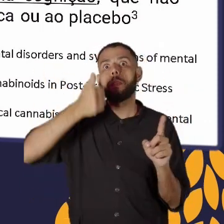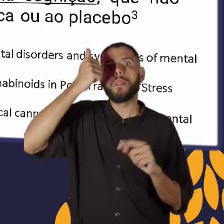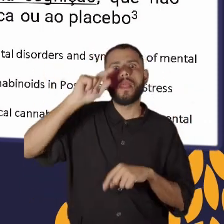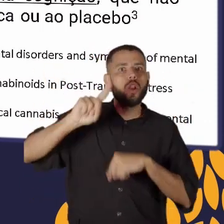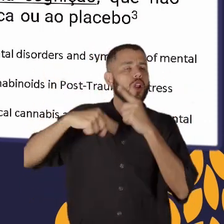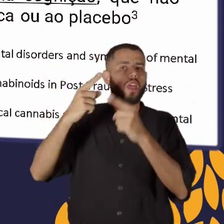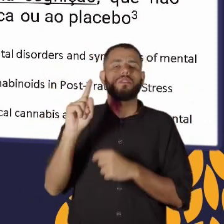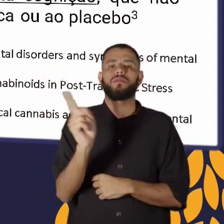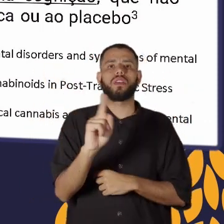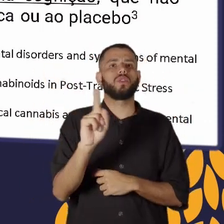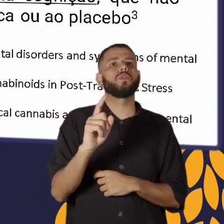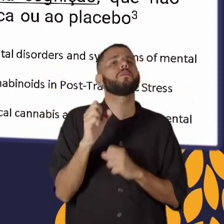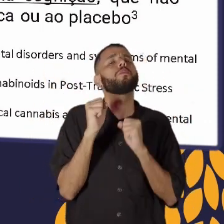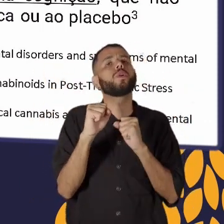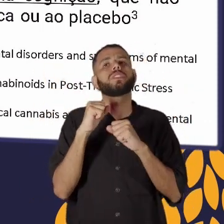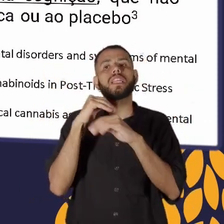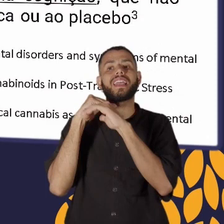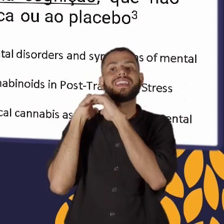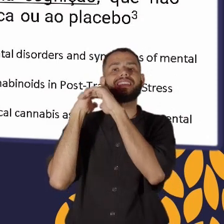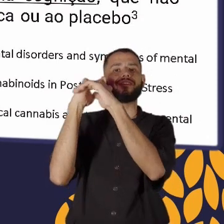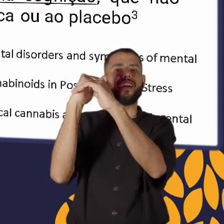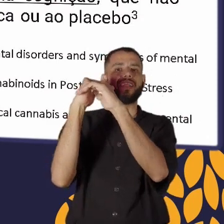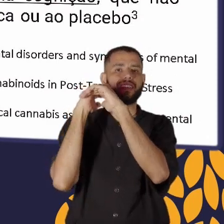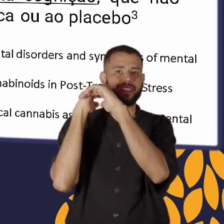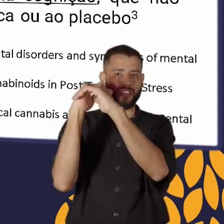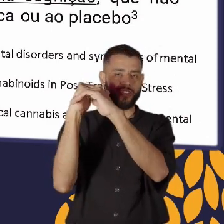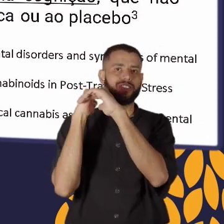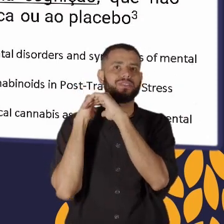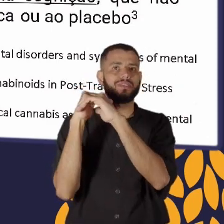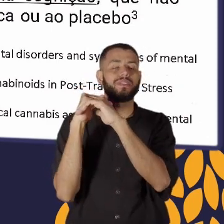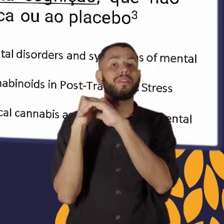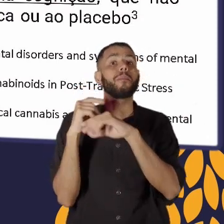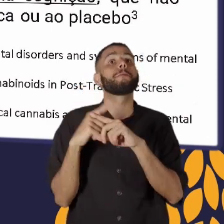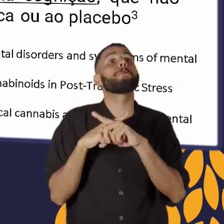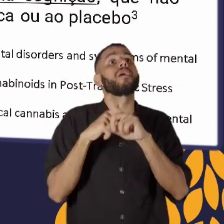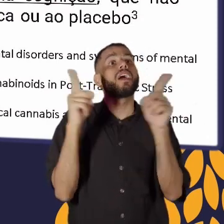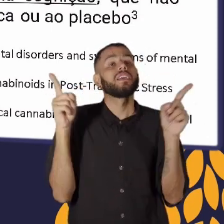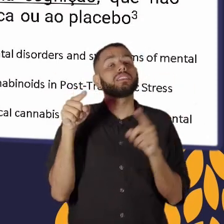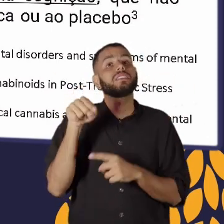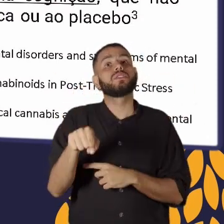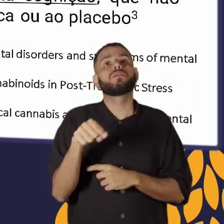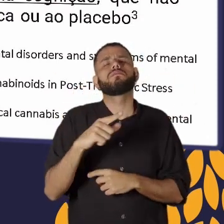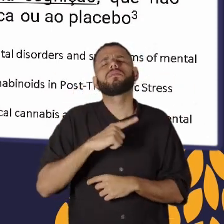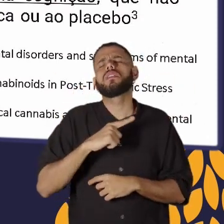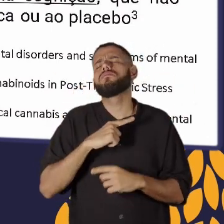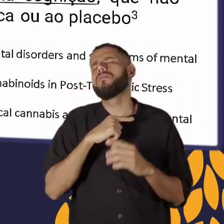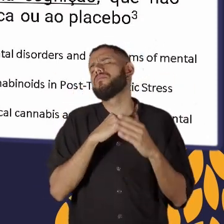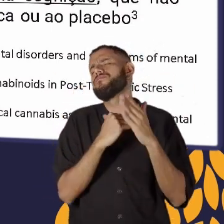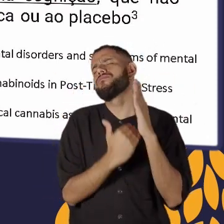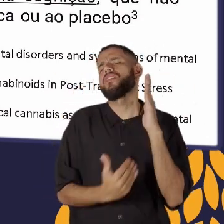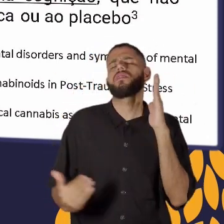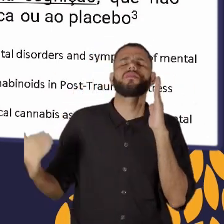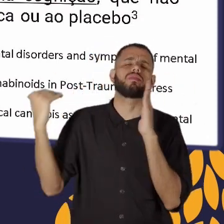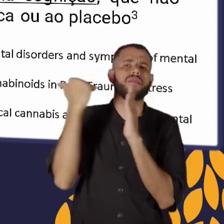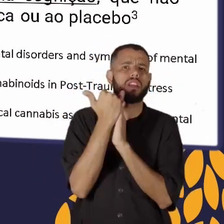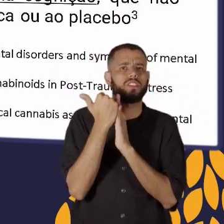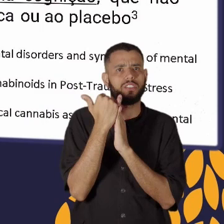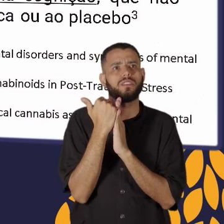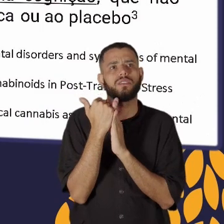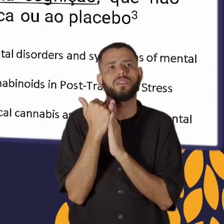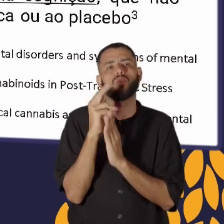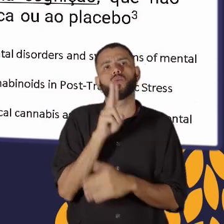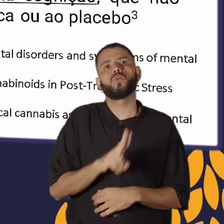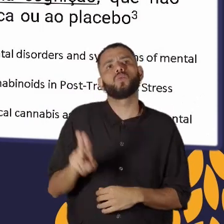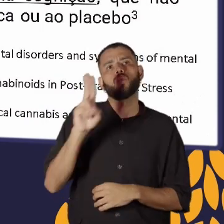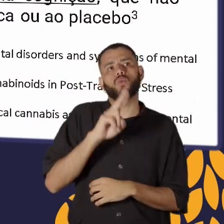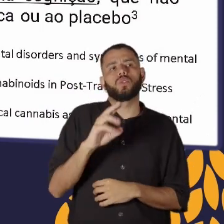equivalente ao tratamento convencional, mas a gente tem uma enorme vantagem especialmente no uso de